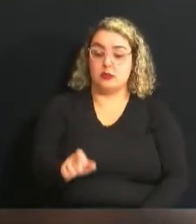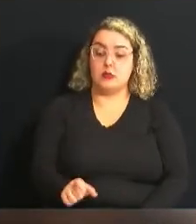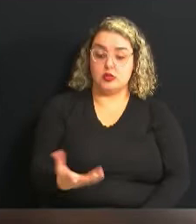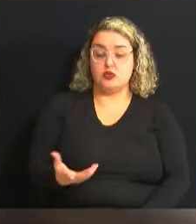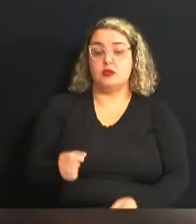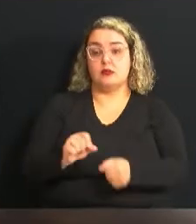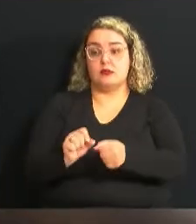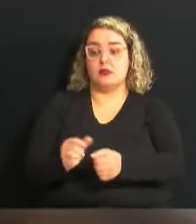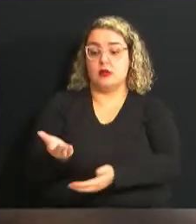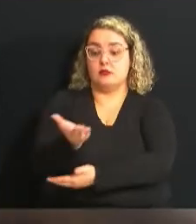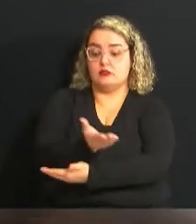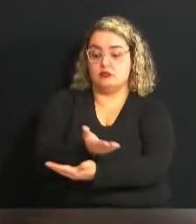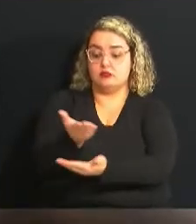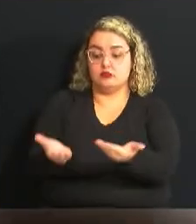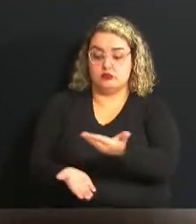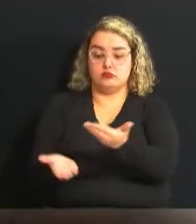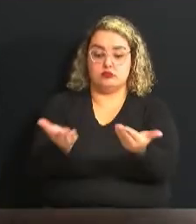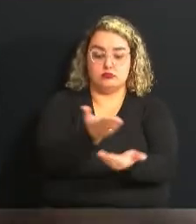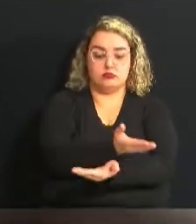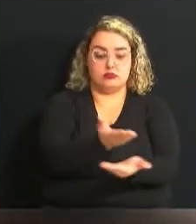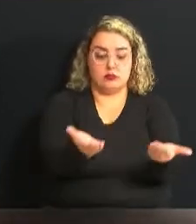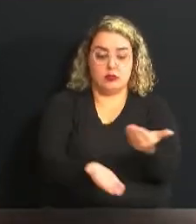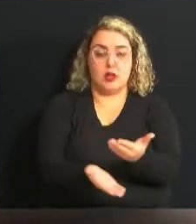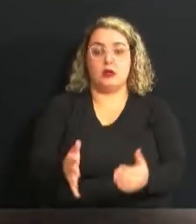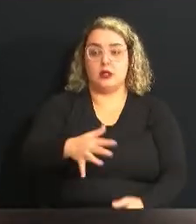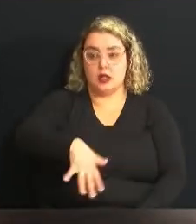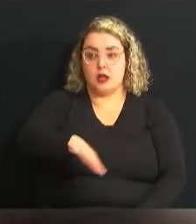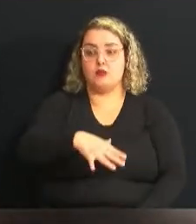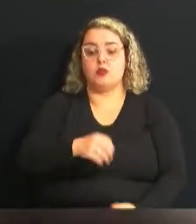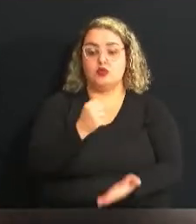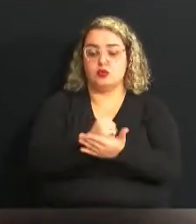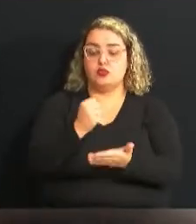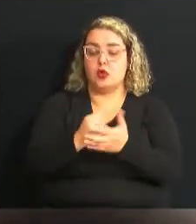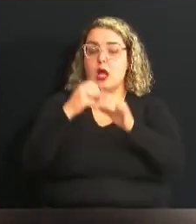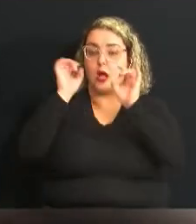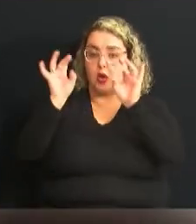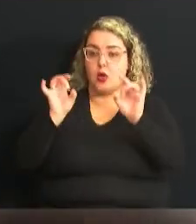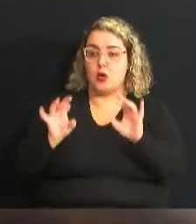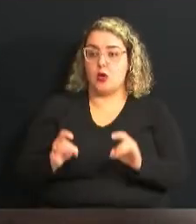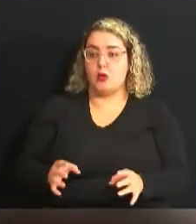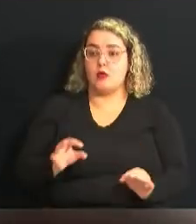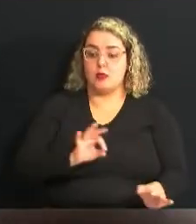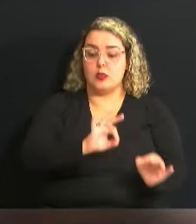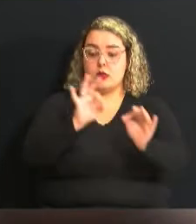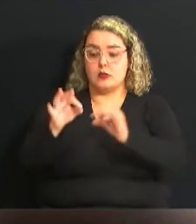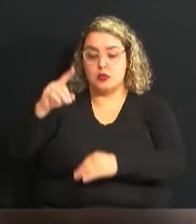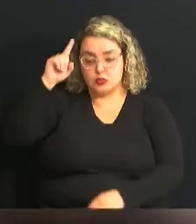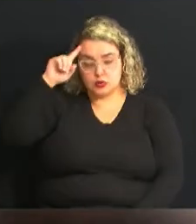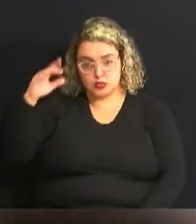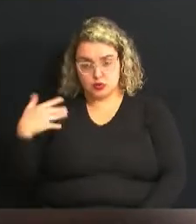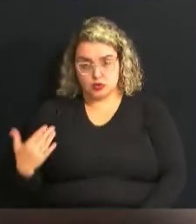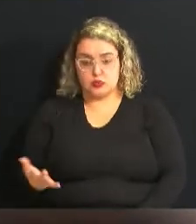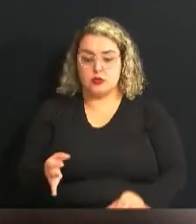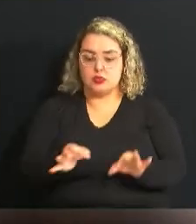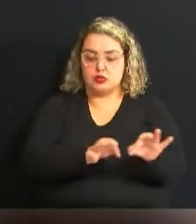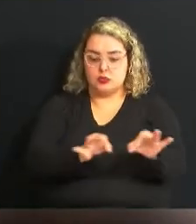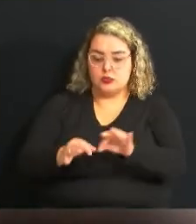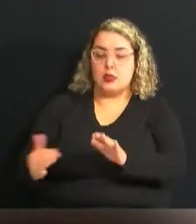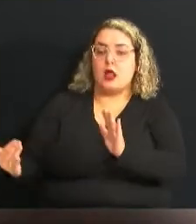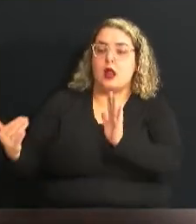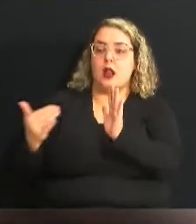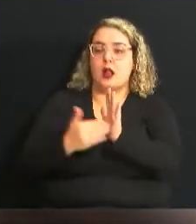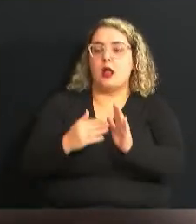São profissionais da área, no caso do contrato específico, que vão acompanhar diariamente, desde o projeto até a